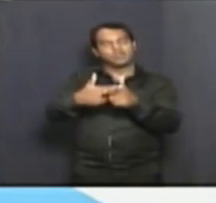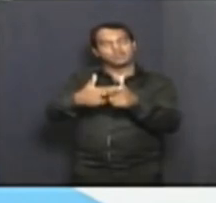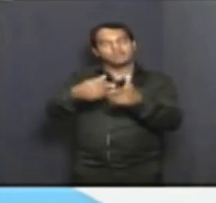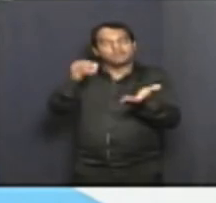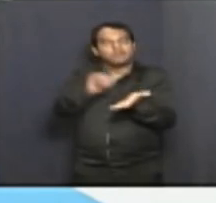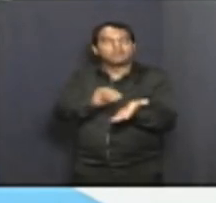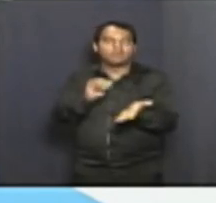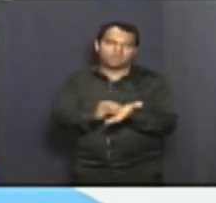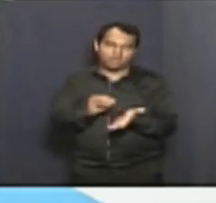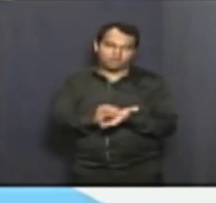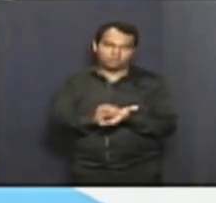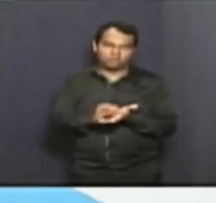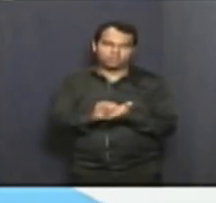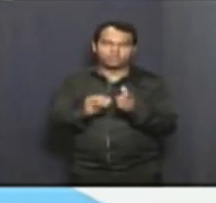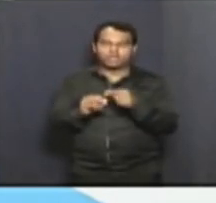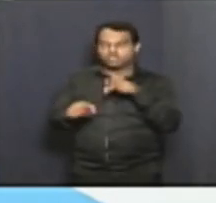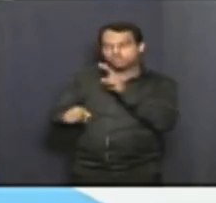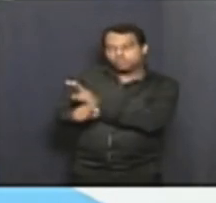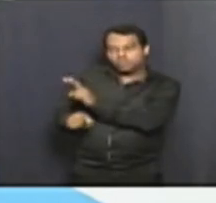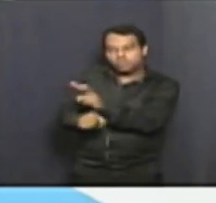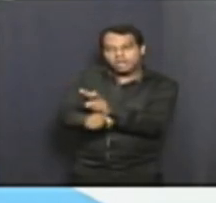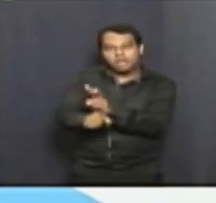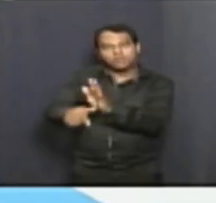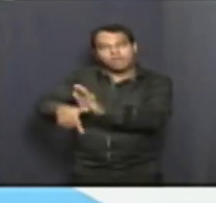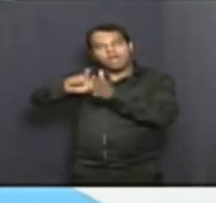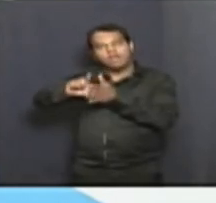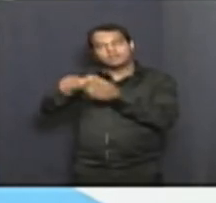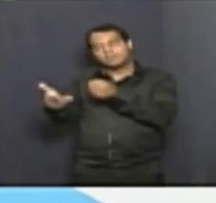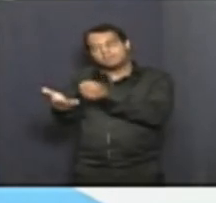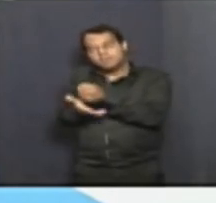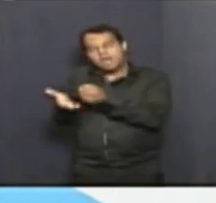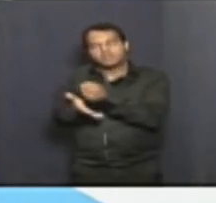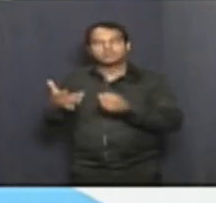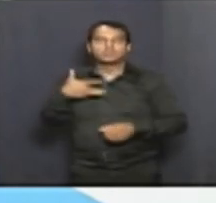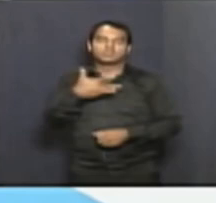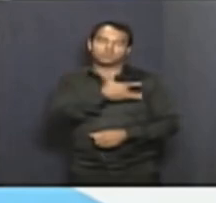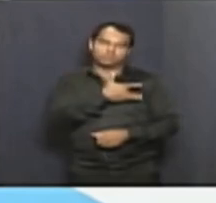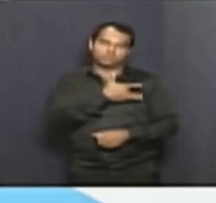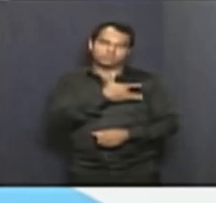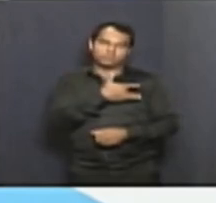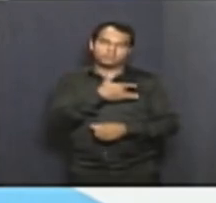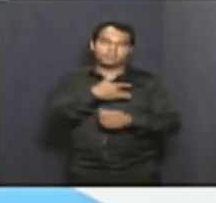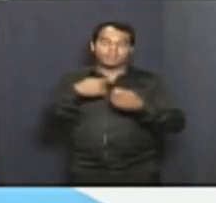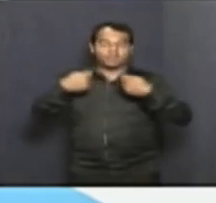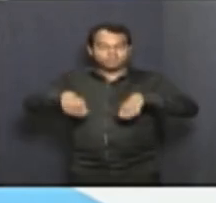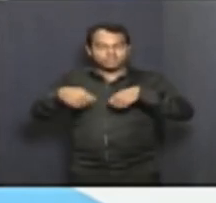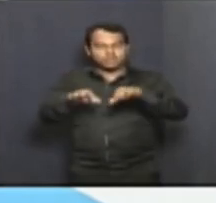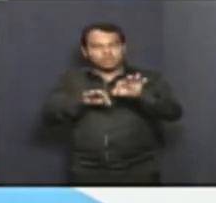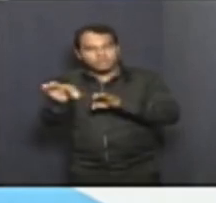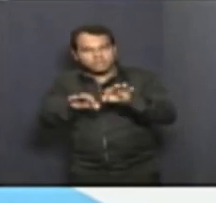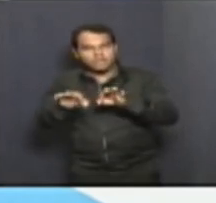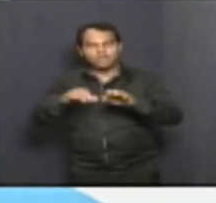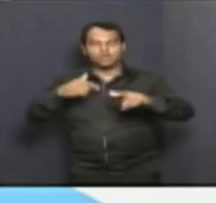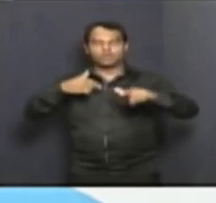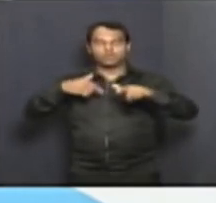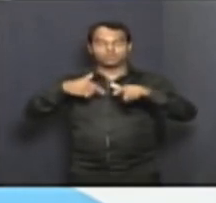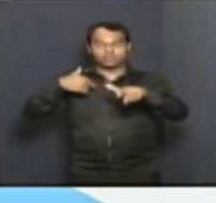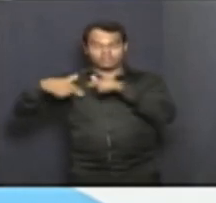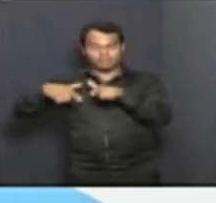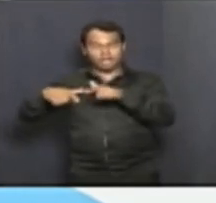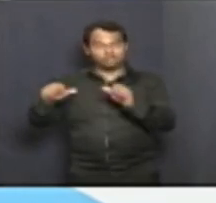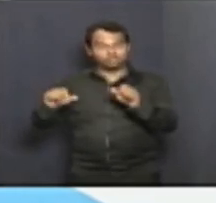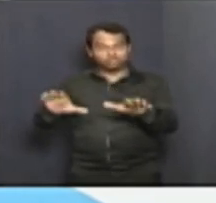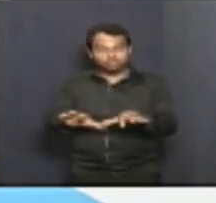da falta de cuidado com o sistema básico de saúde então vamos implementar é um trabalho conjunto